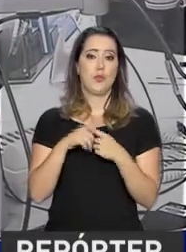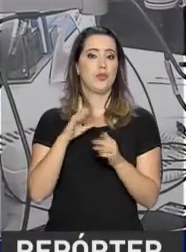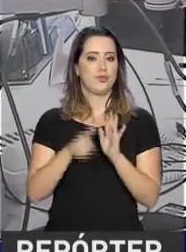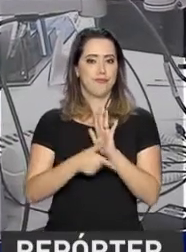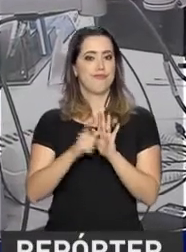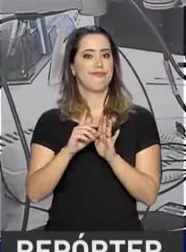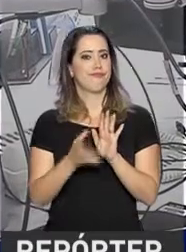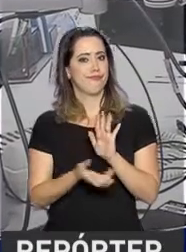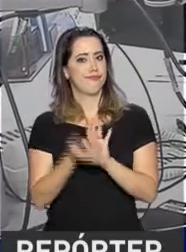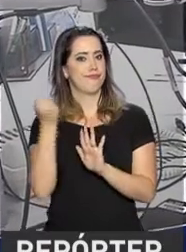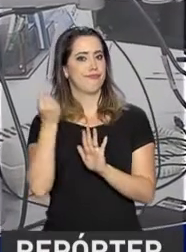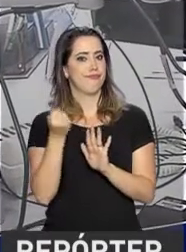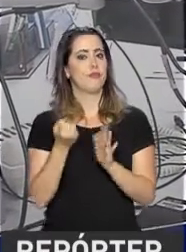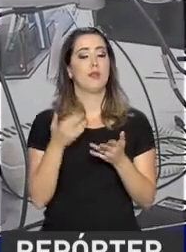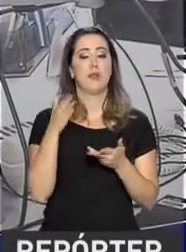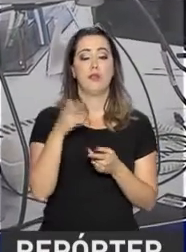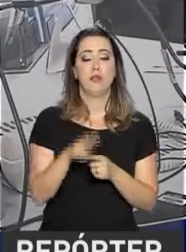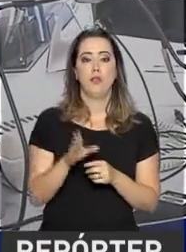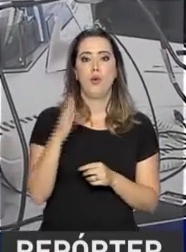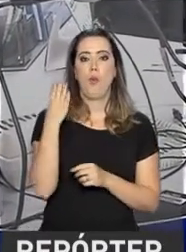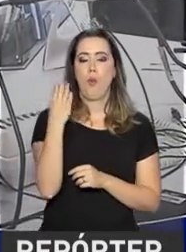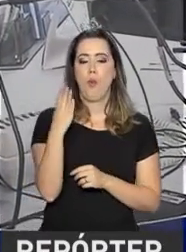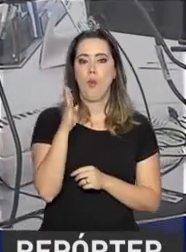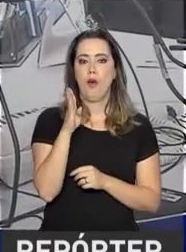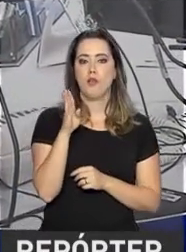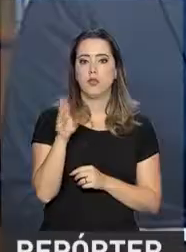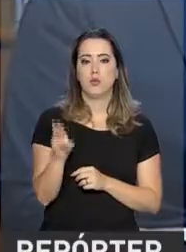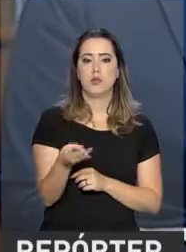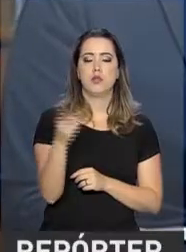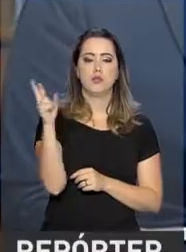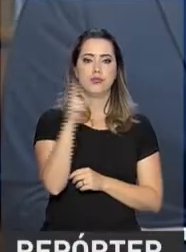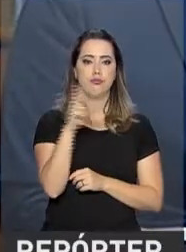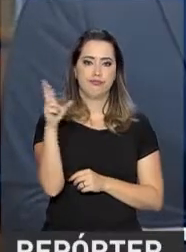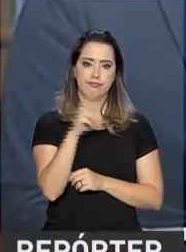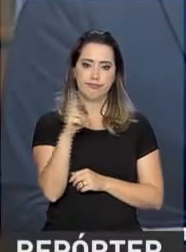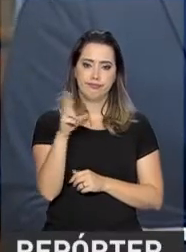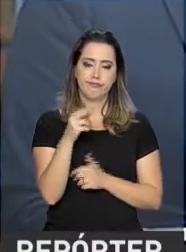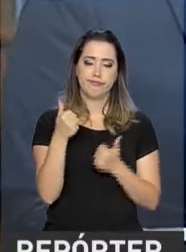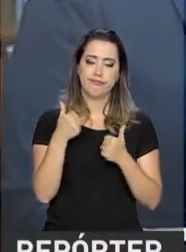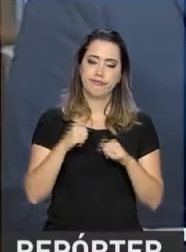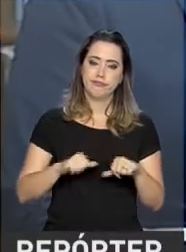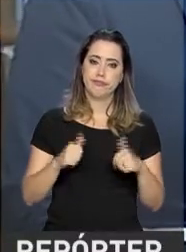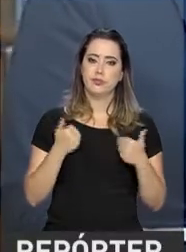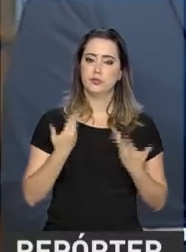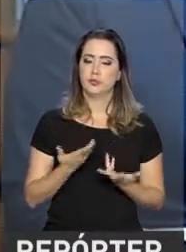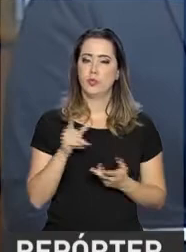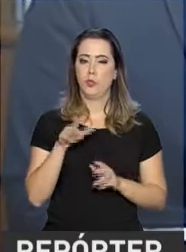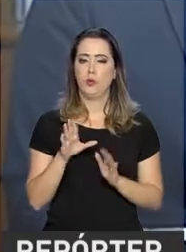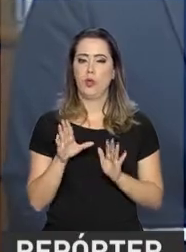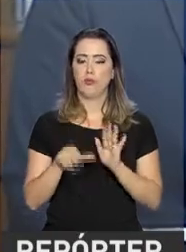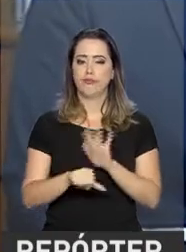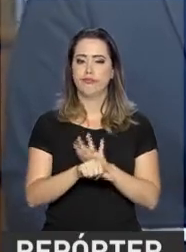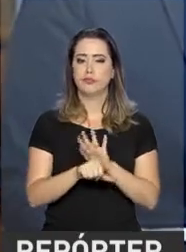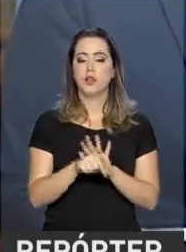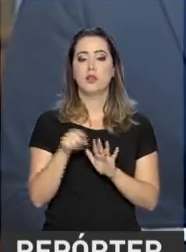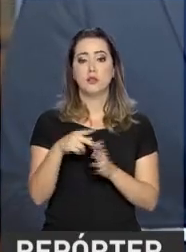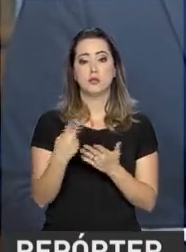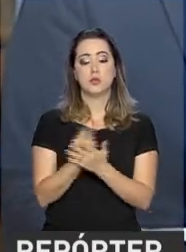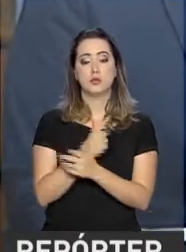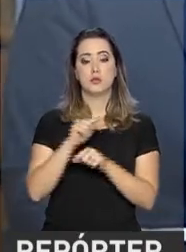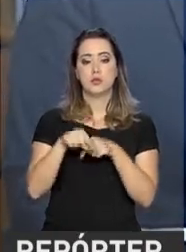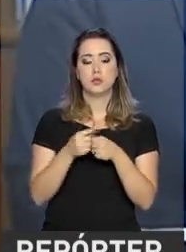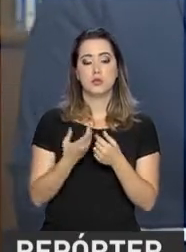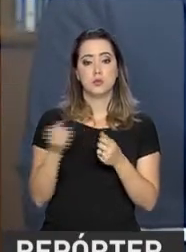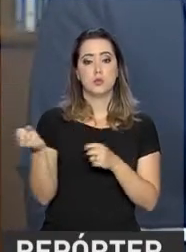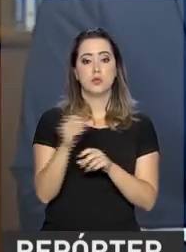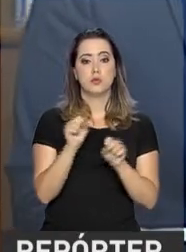registrado um prejuízo de mais de quatro milhões e meio de reais segundo o ministério do trabalho os golpes foram detectados depois da